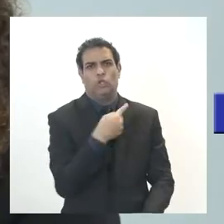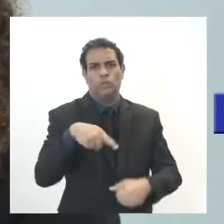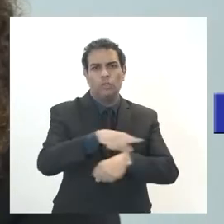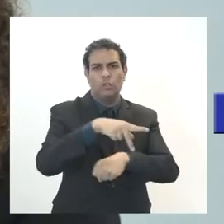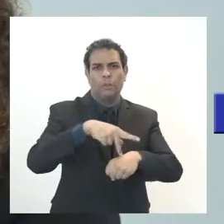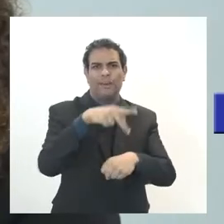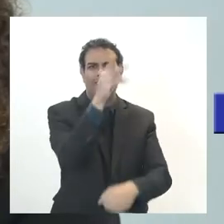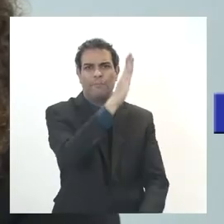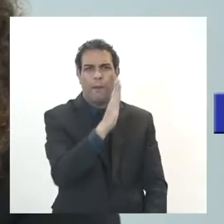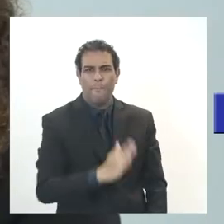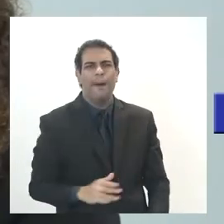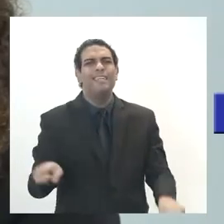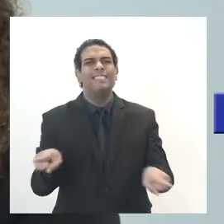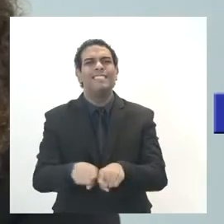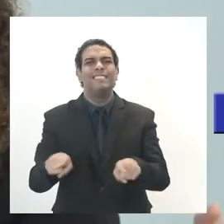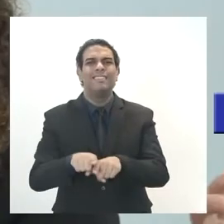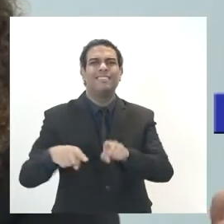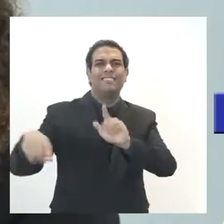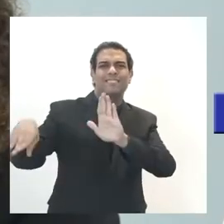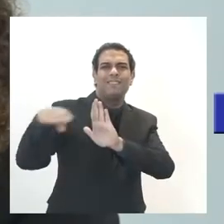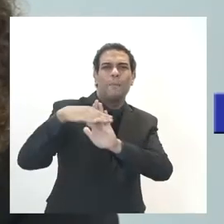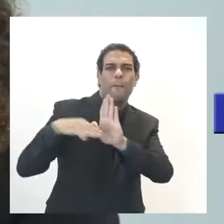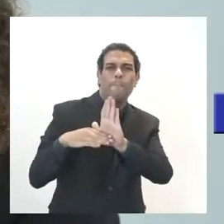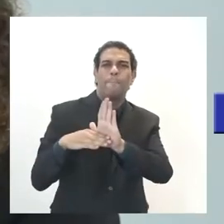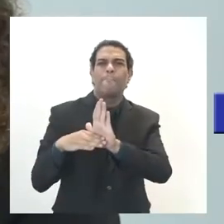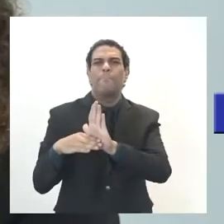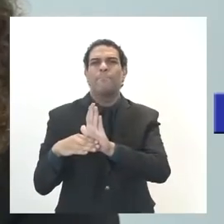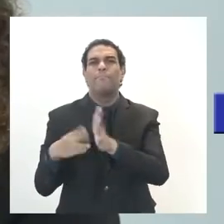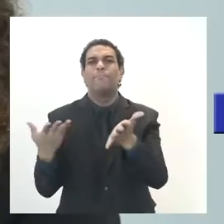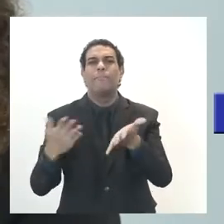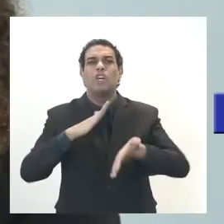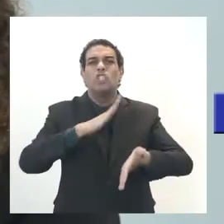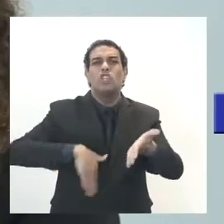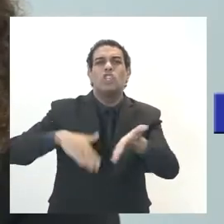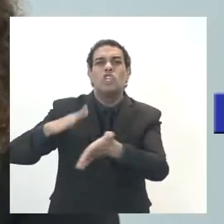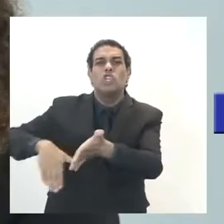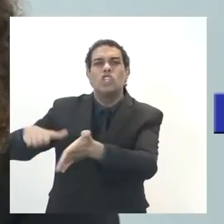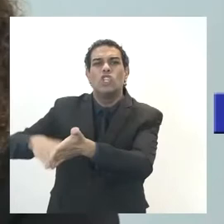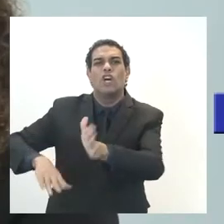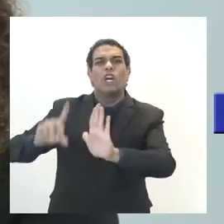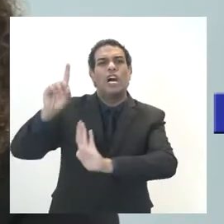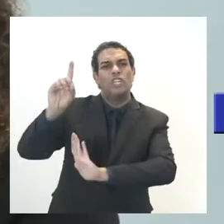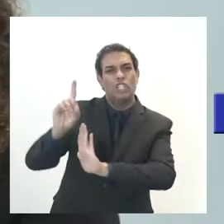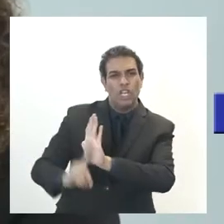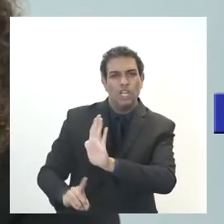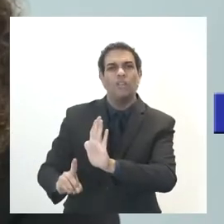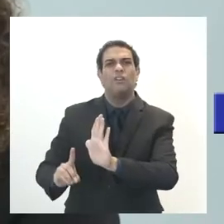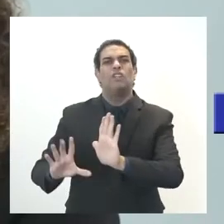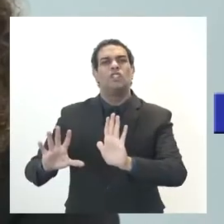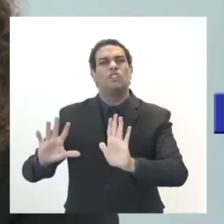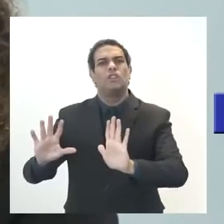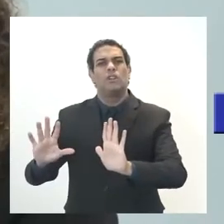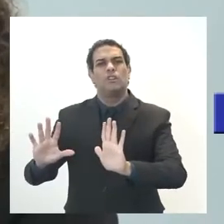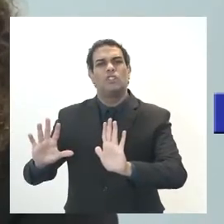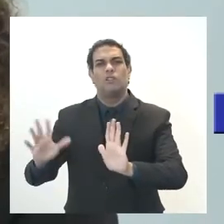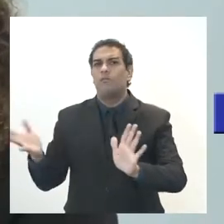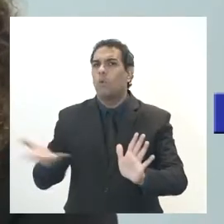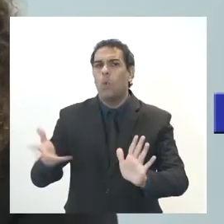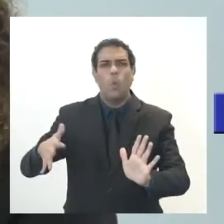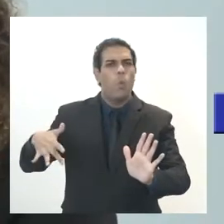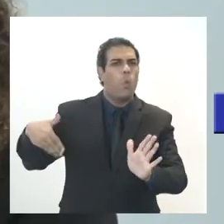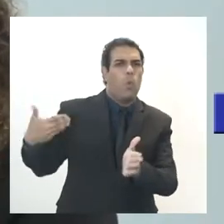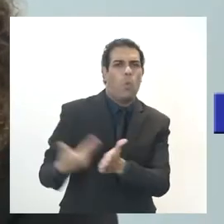e da agenda não é brutal de retirada de direitos que tem sido imposta uma velocidade cada vez